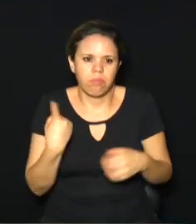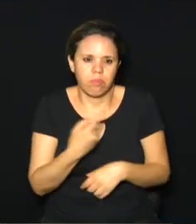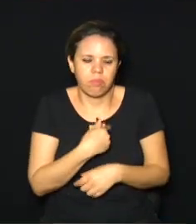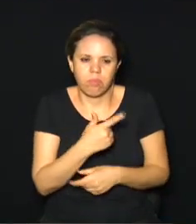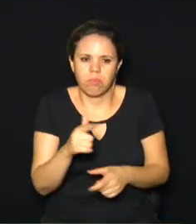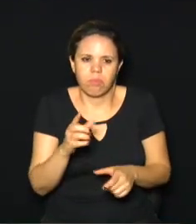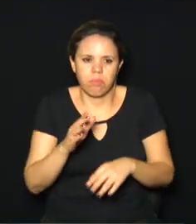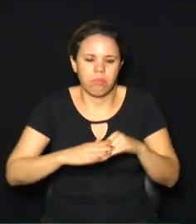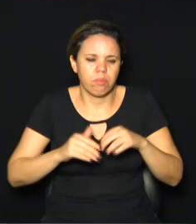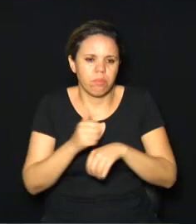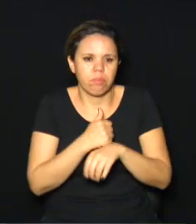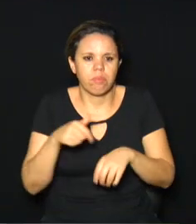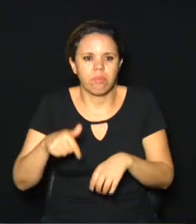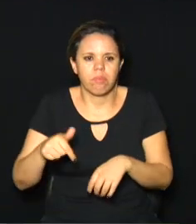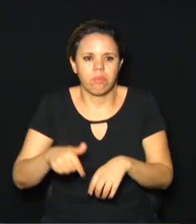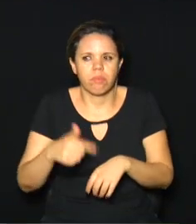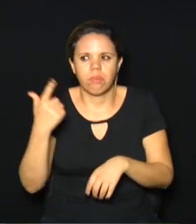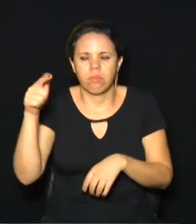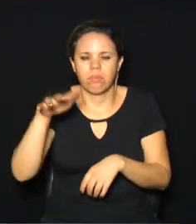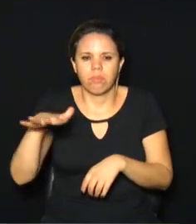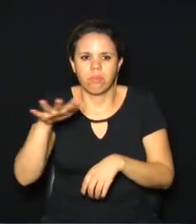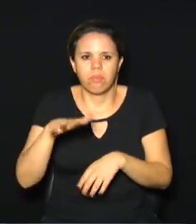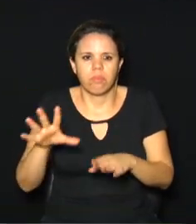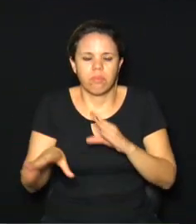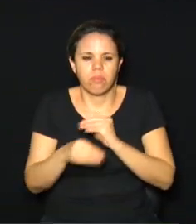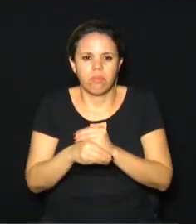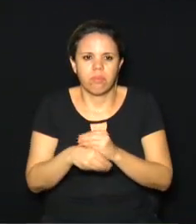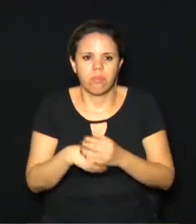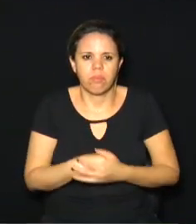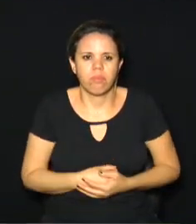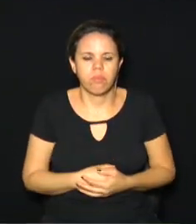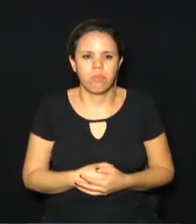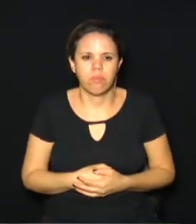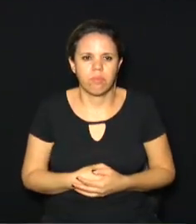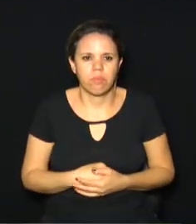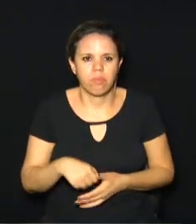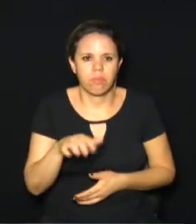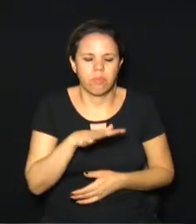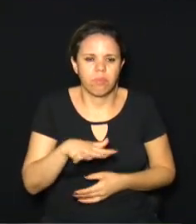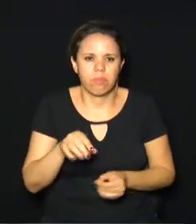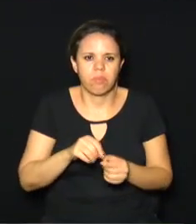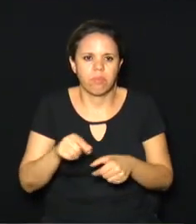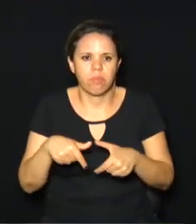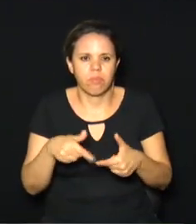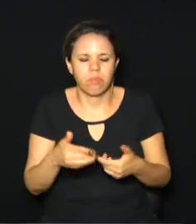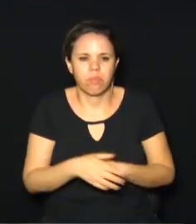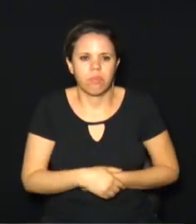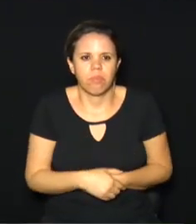mais profissionais aqui de outras, né, complementaridades, outras áreas, outras